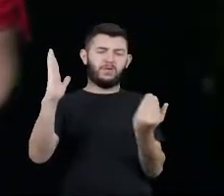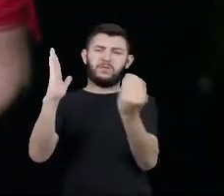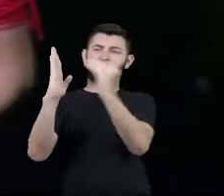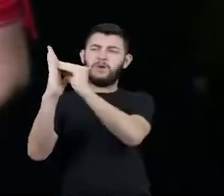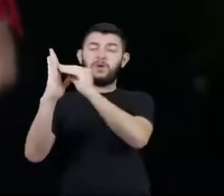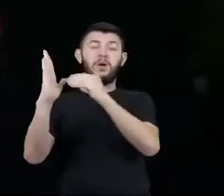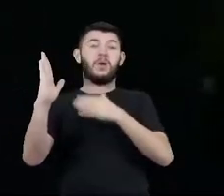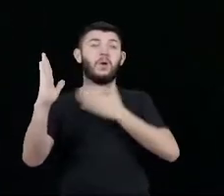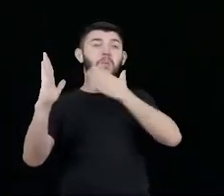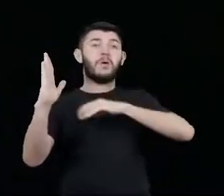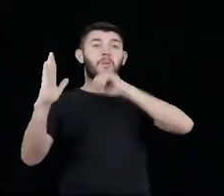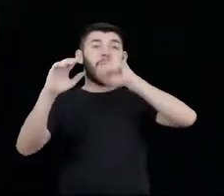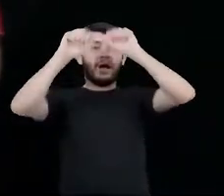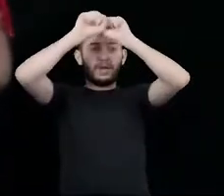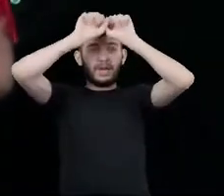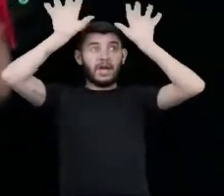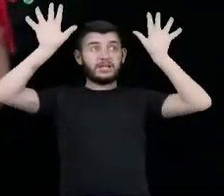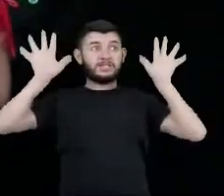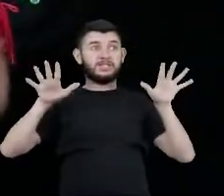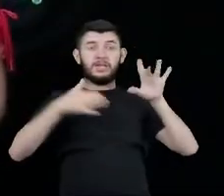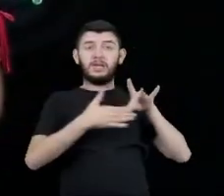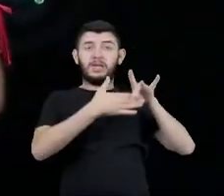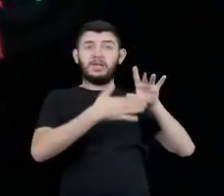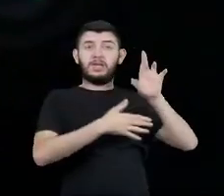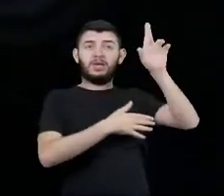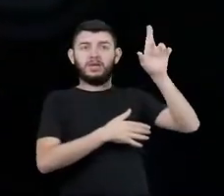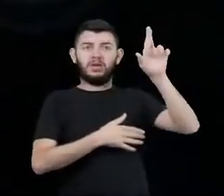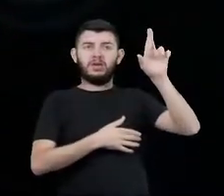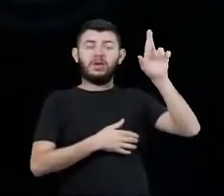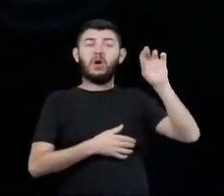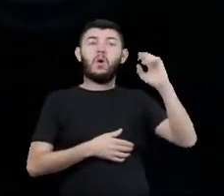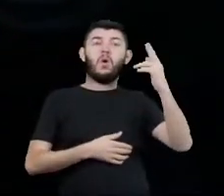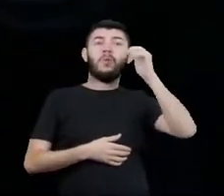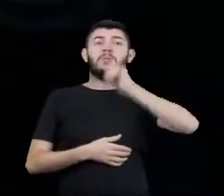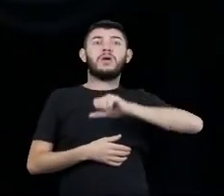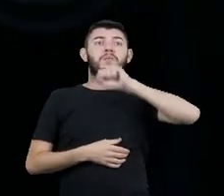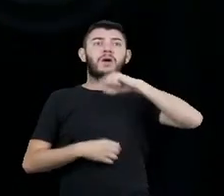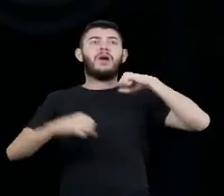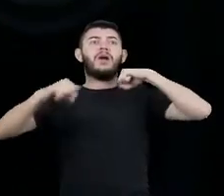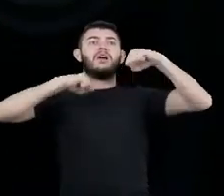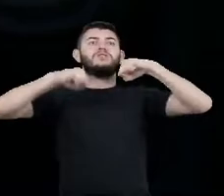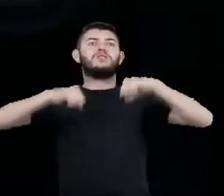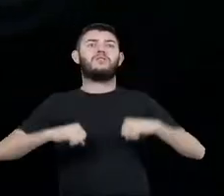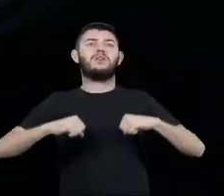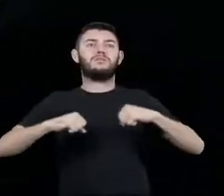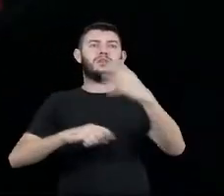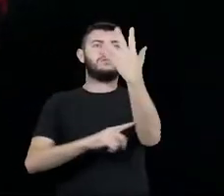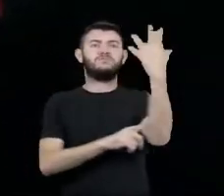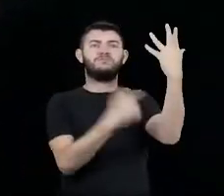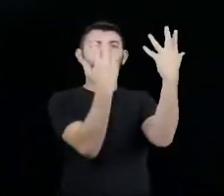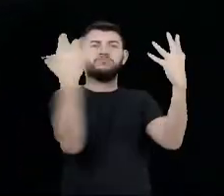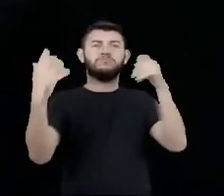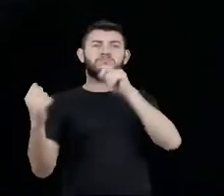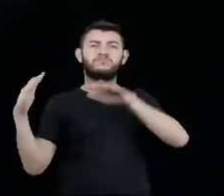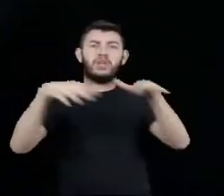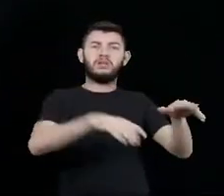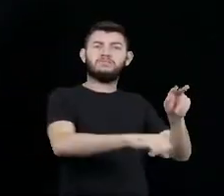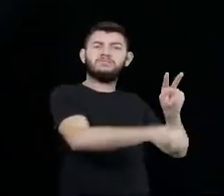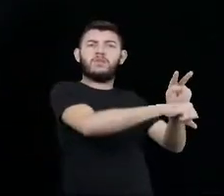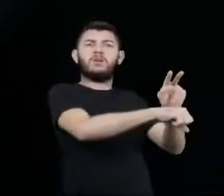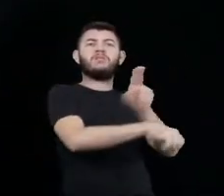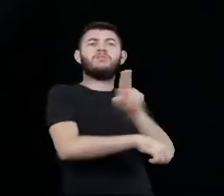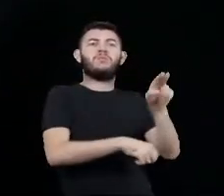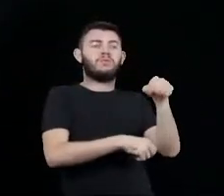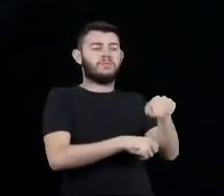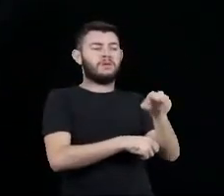da minha mãe, ativista ambiental Neidinha. Mas eu sei que é muito difícil, que está muito difícil isso